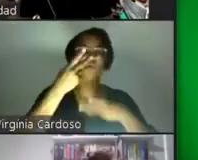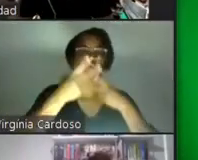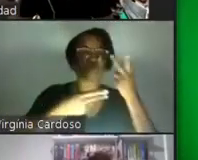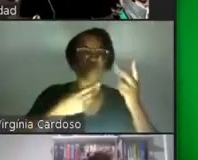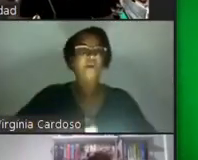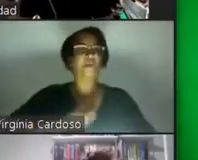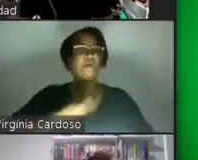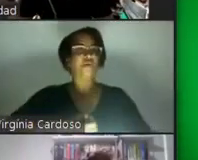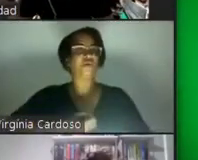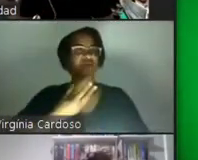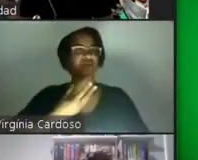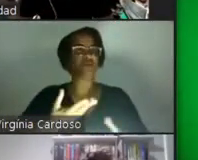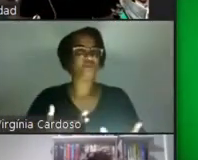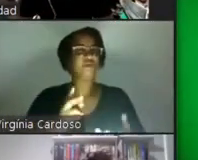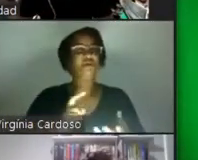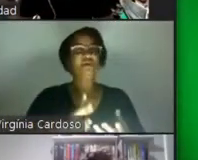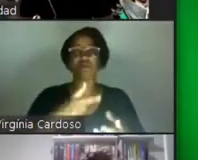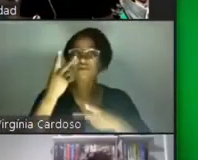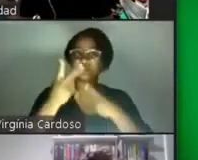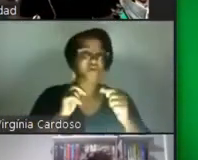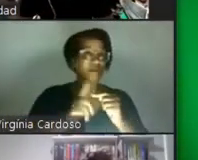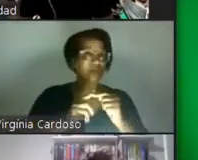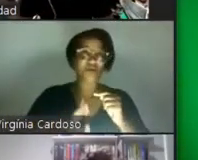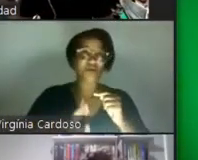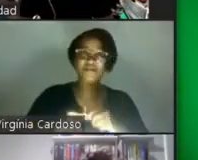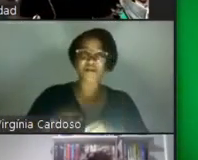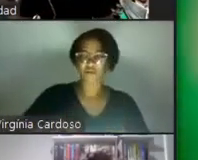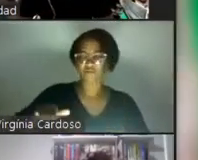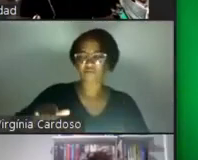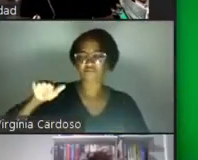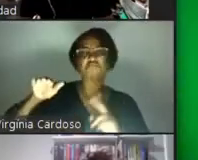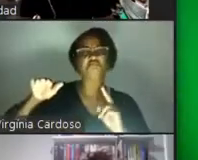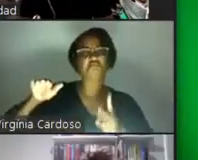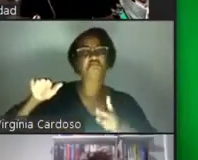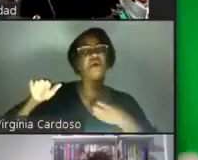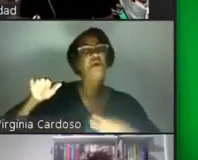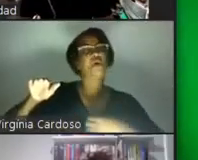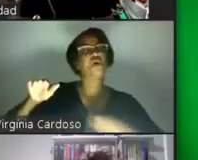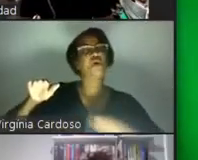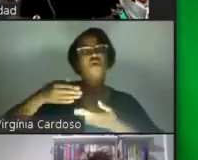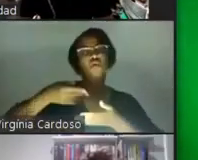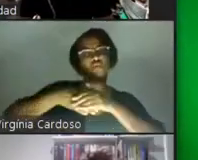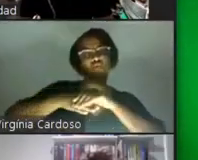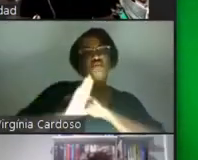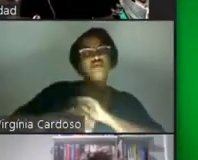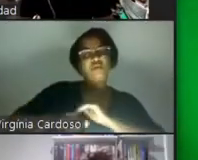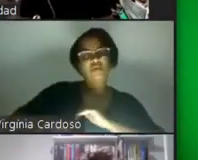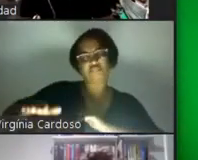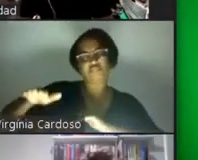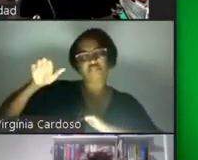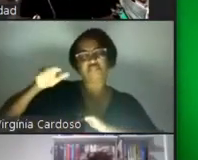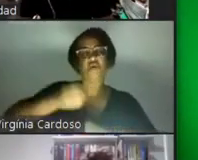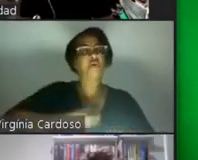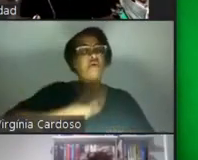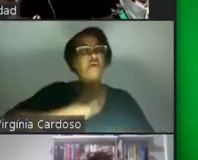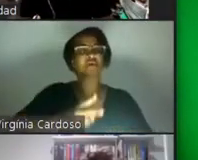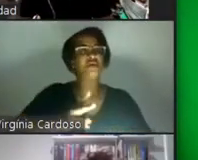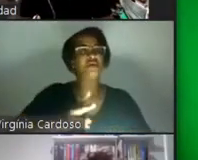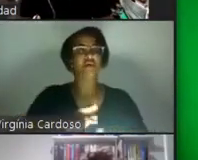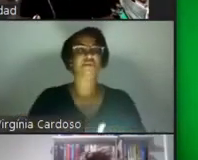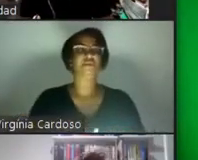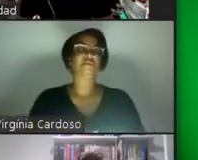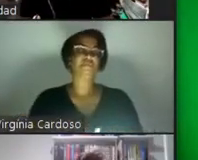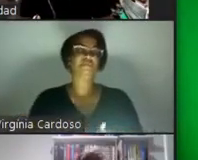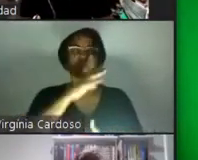falando... E eu sempre falo porque foi assim que eu fui criado. Eu era pequeno, jovem, ainda pré-adolescente, eu estava nas ruas